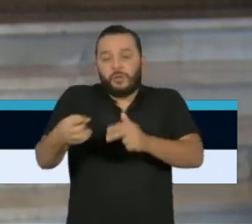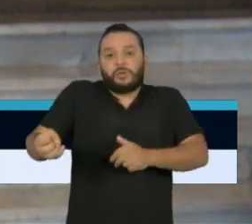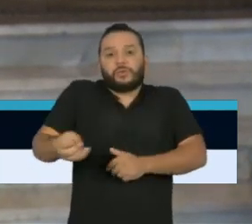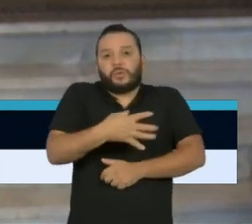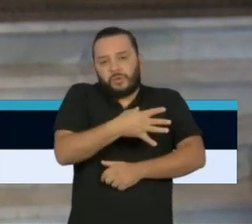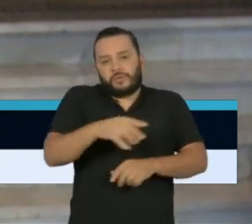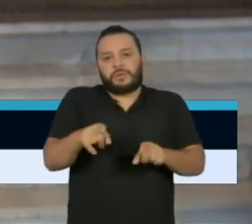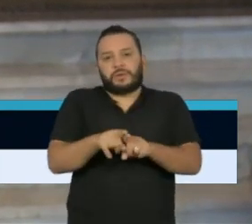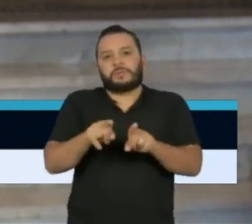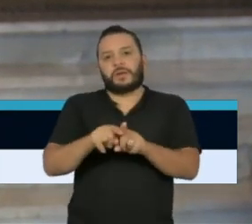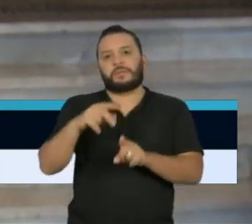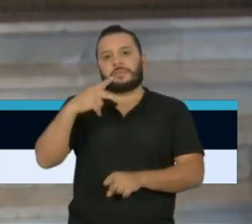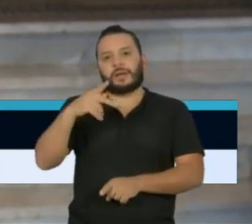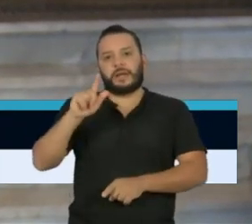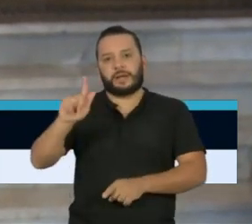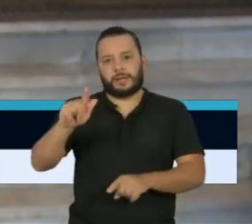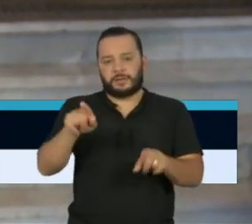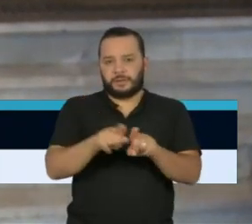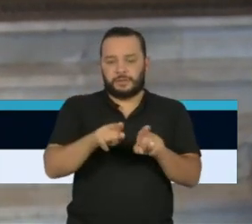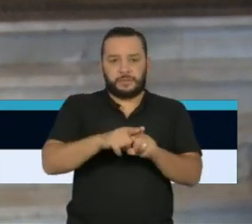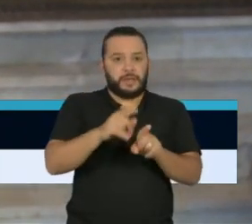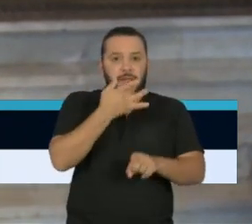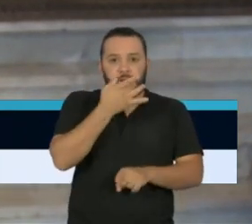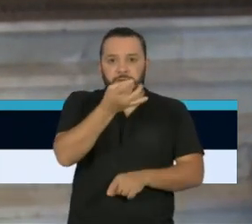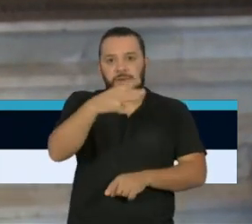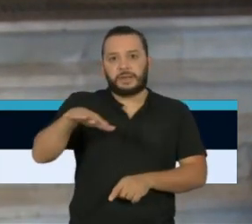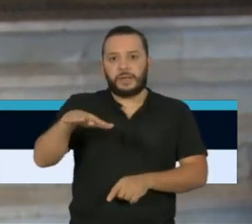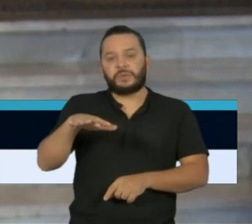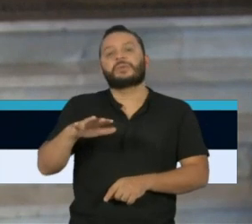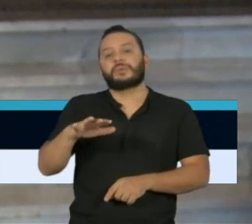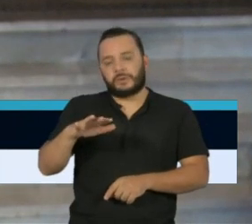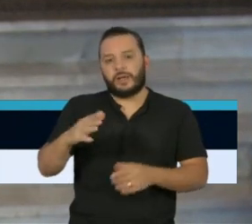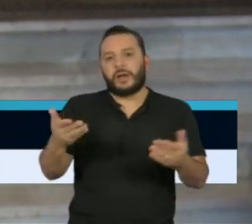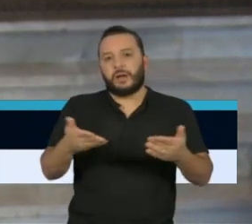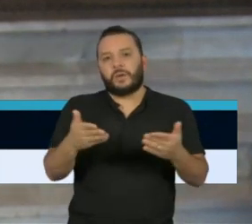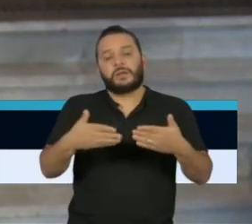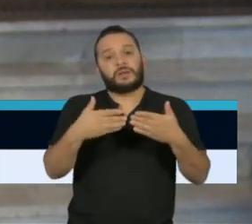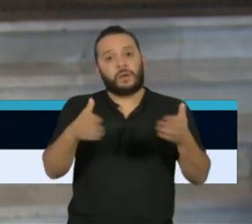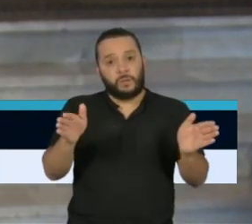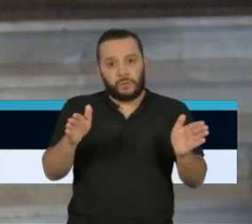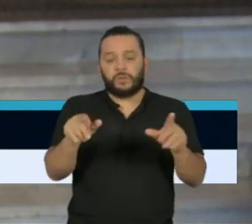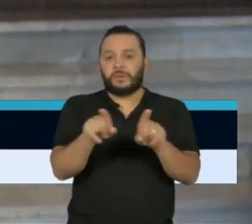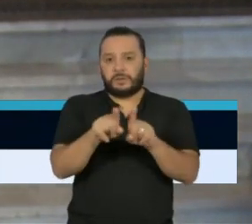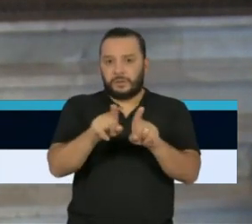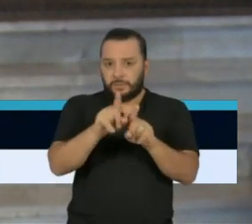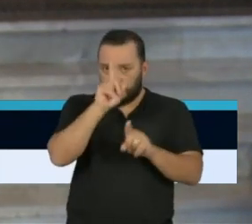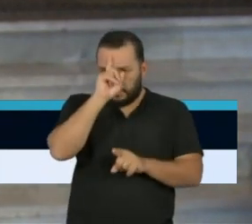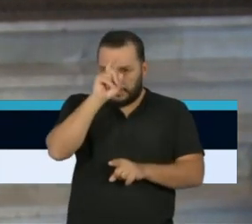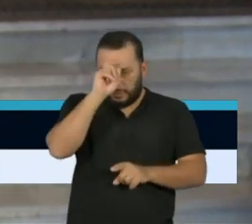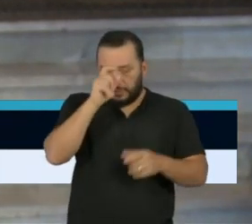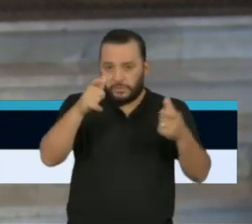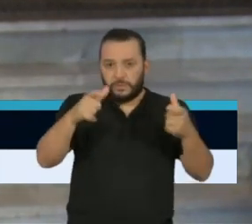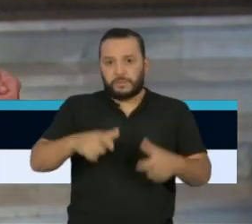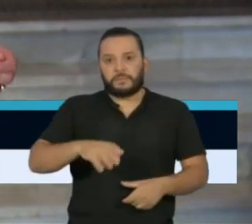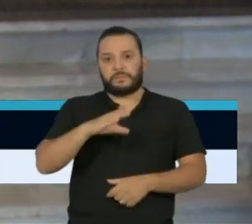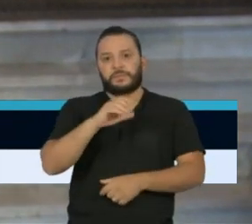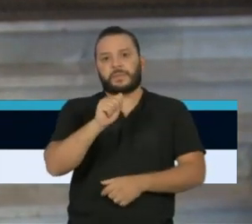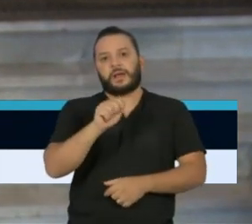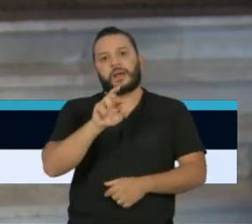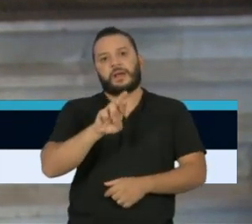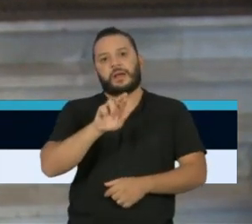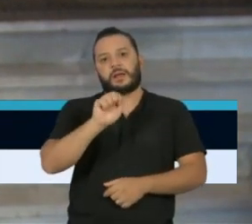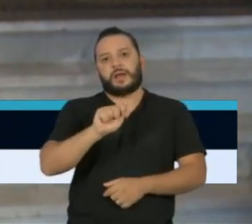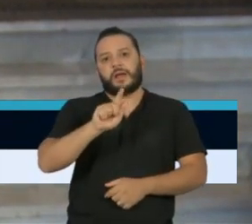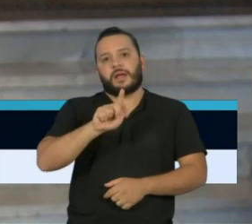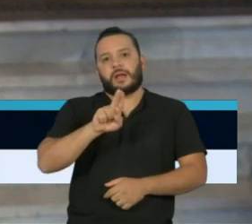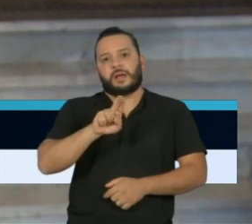de Santos. Agora o secretário inaugurou e começou a funcionar o novo hospital de Caraguatatuba. Então